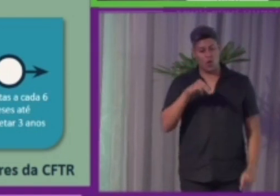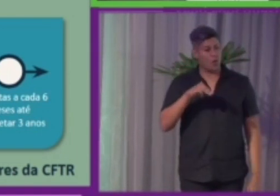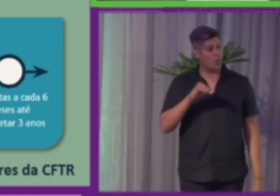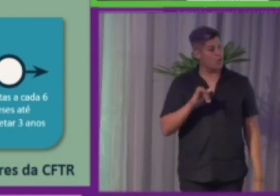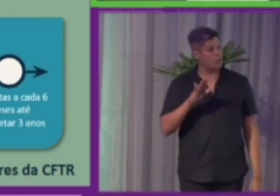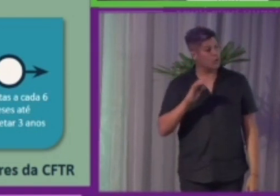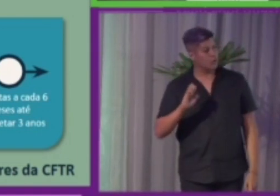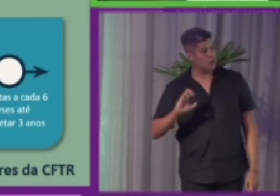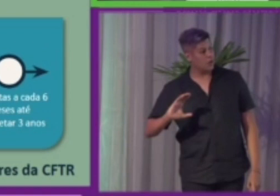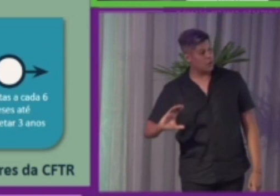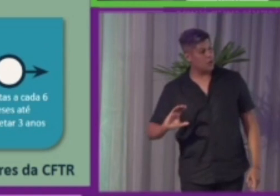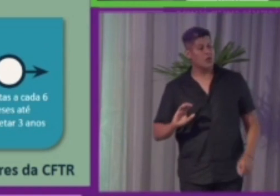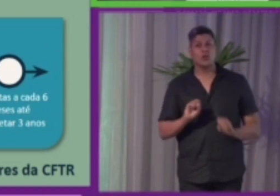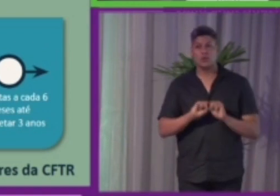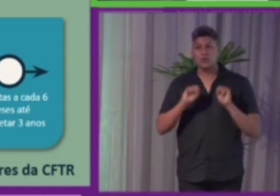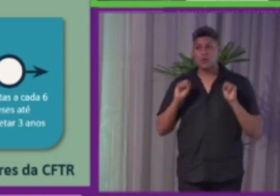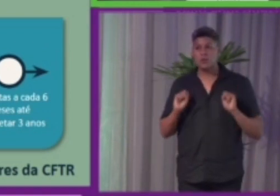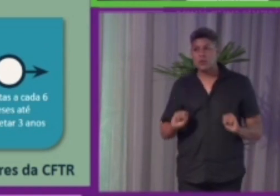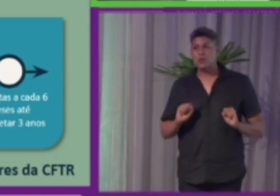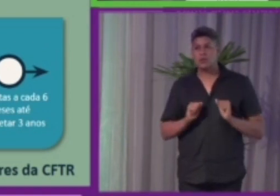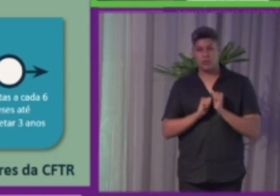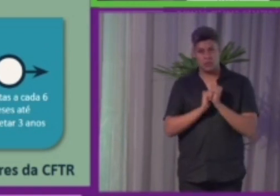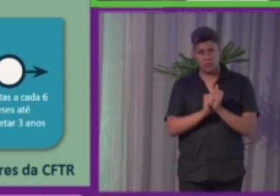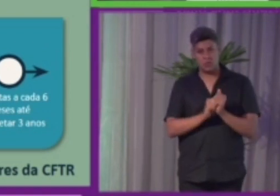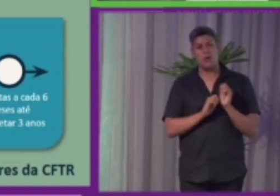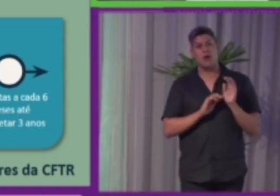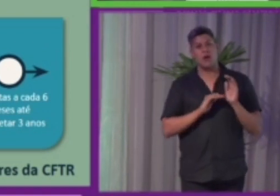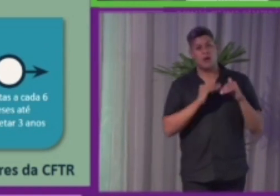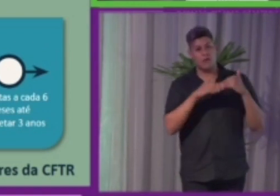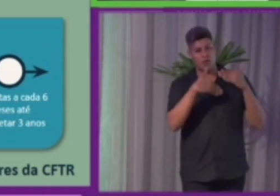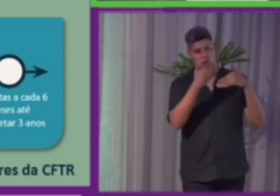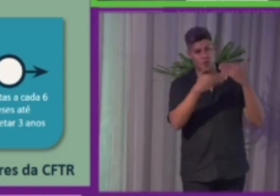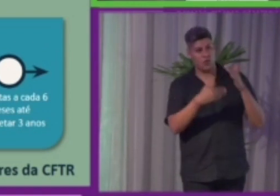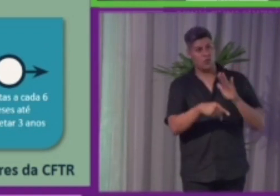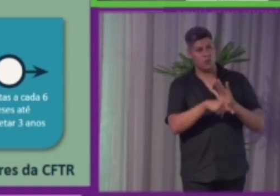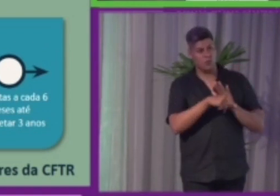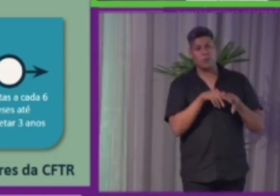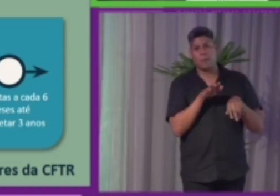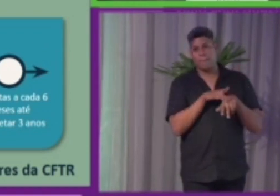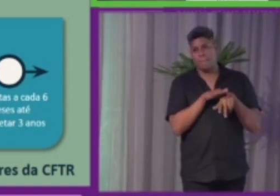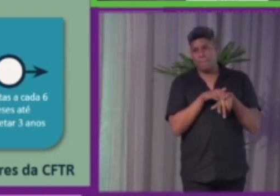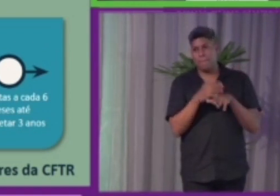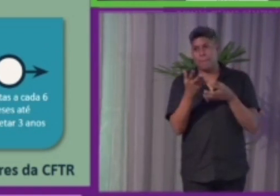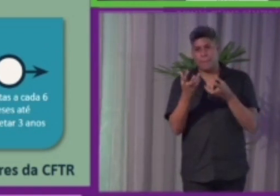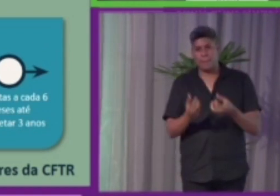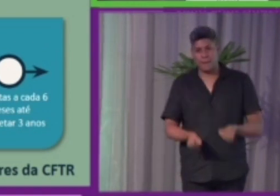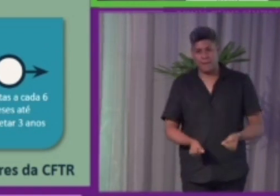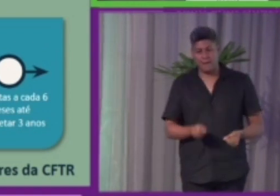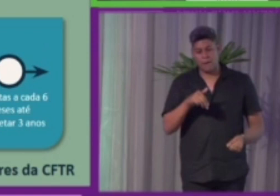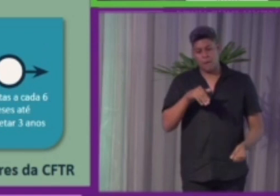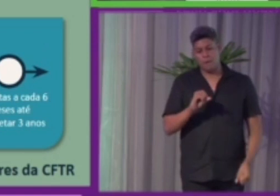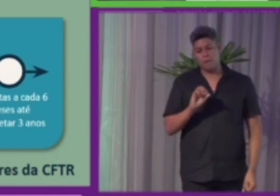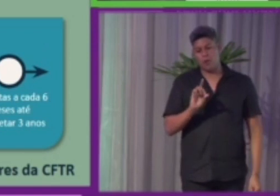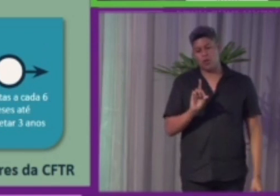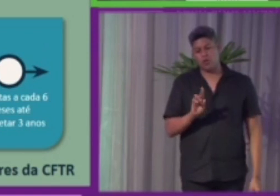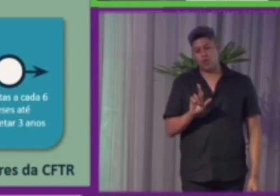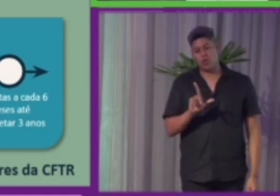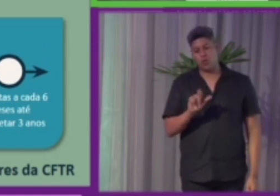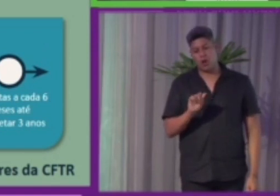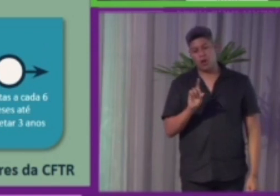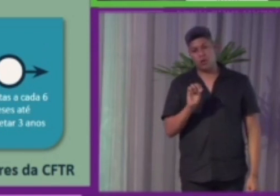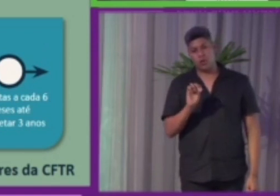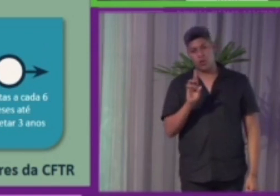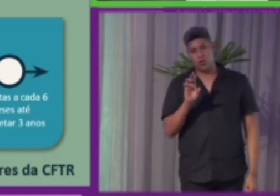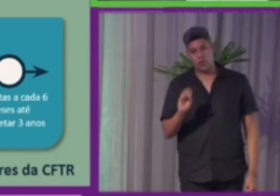um sistema para acompanhamento evolutivo dos pacientes que vão receber esses moduladores. Então, nós